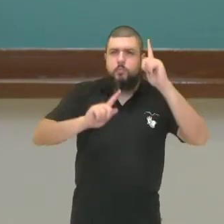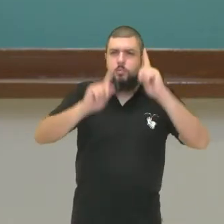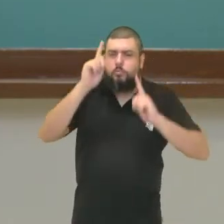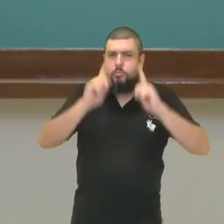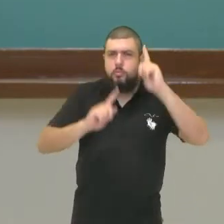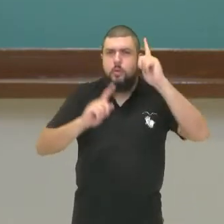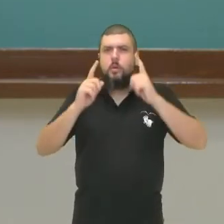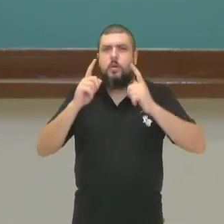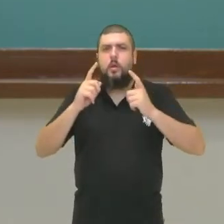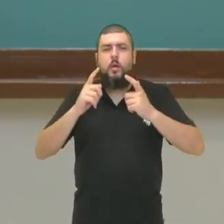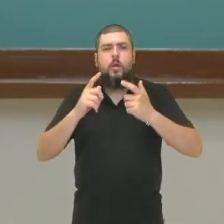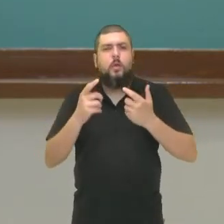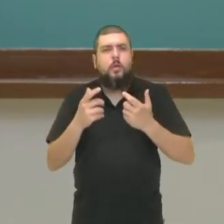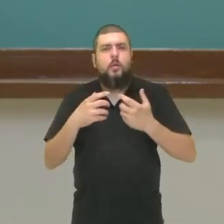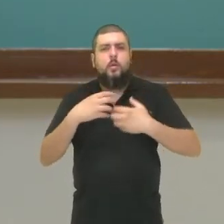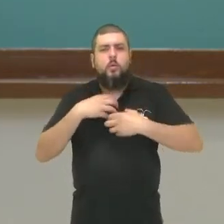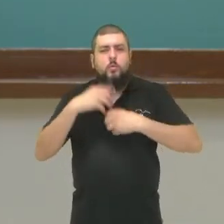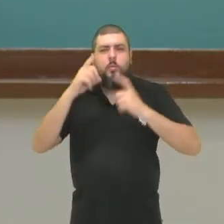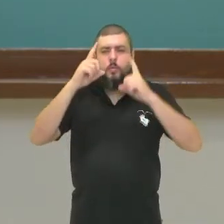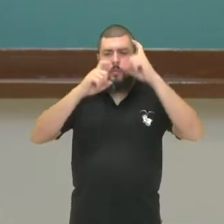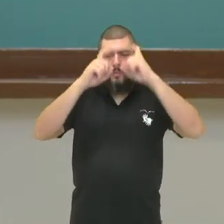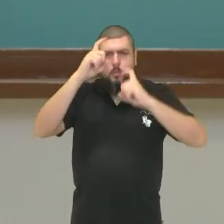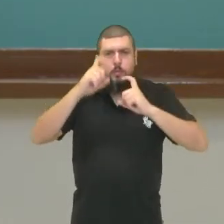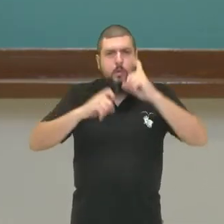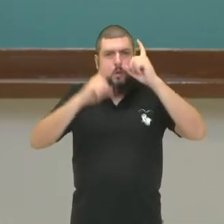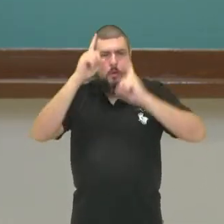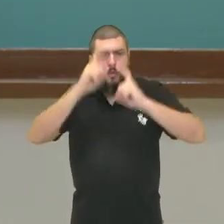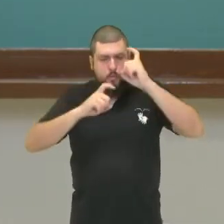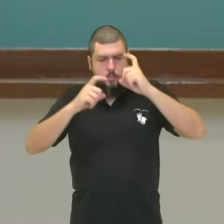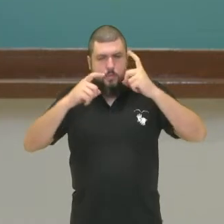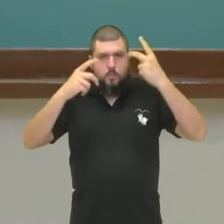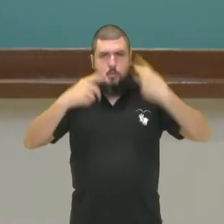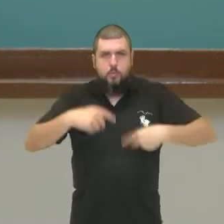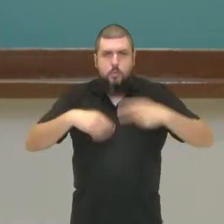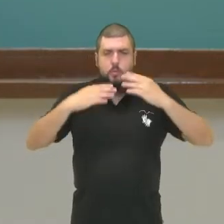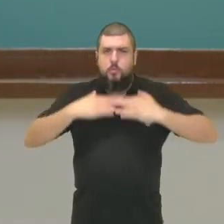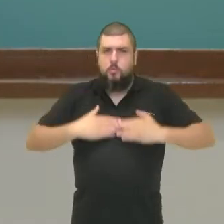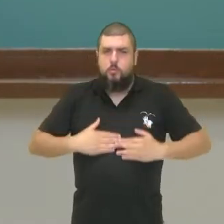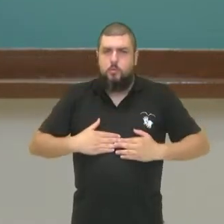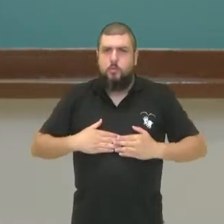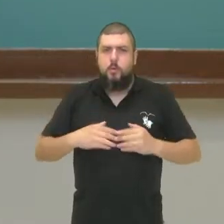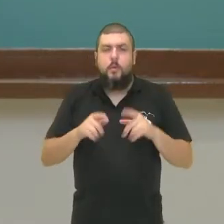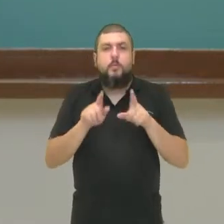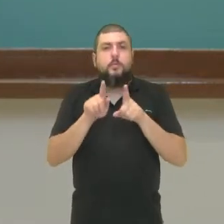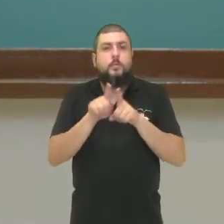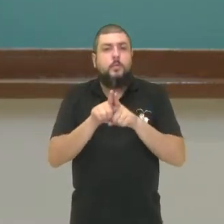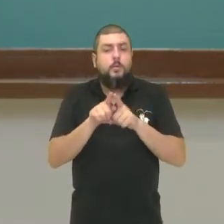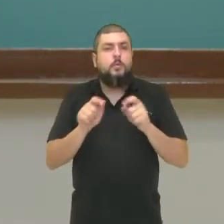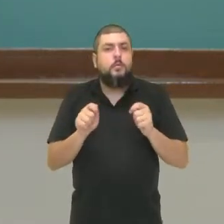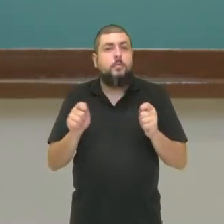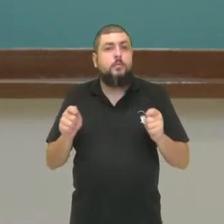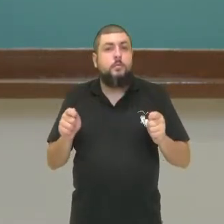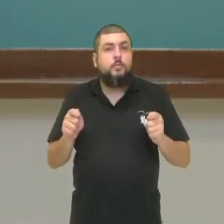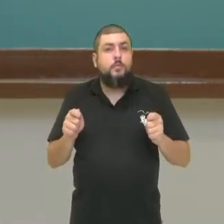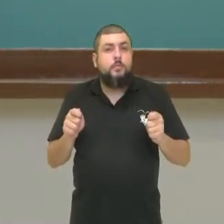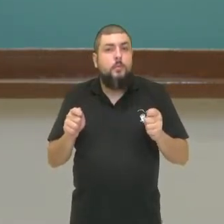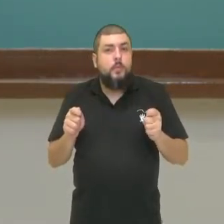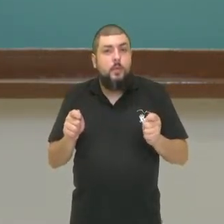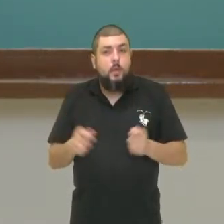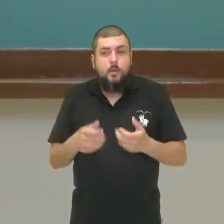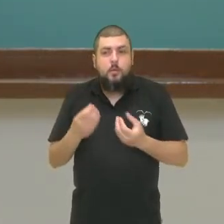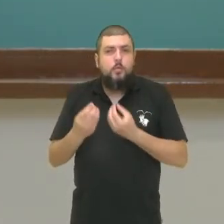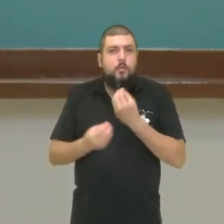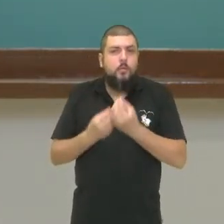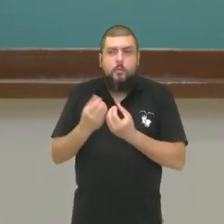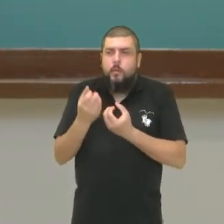gestos da expressão corporal. E através disso encontra-se subsídios para enriquecer o processo de